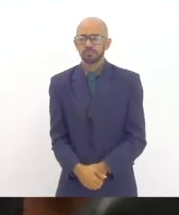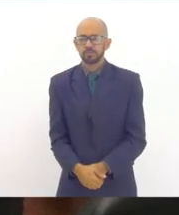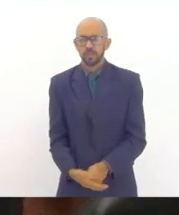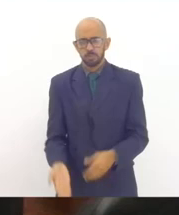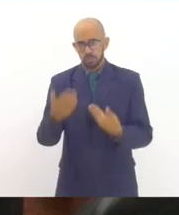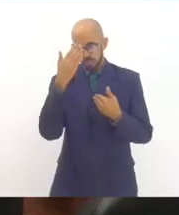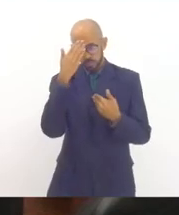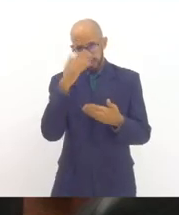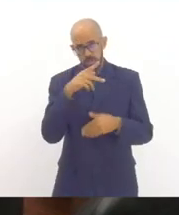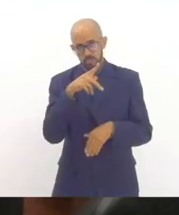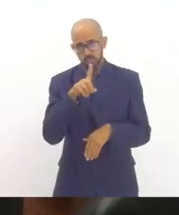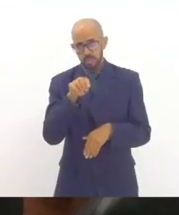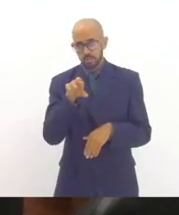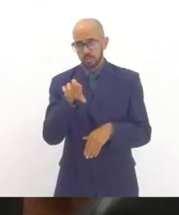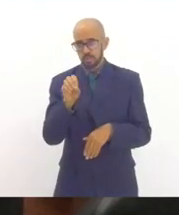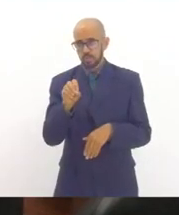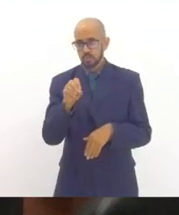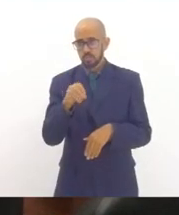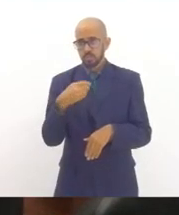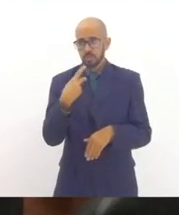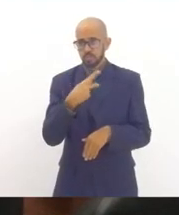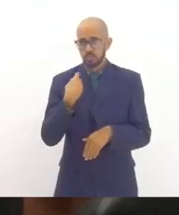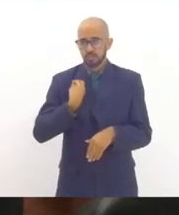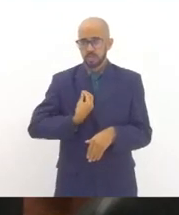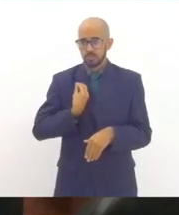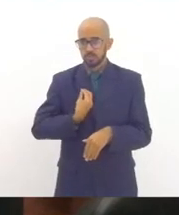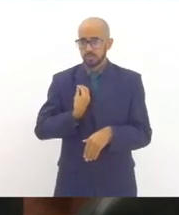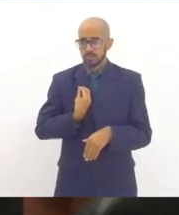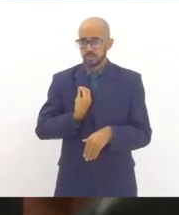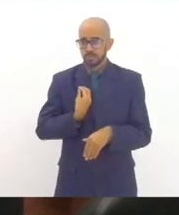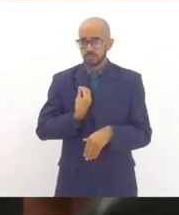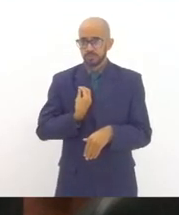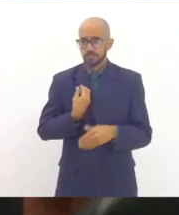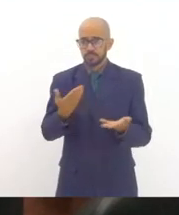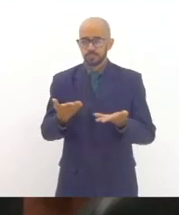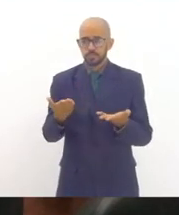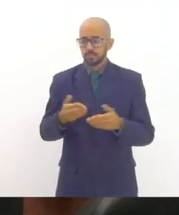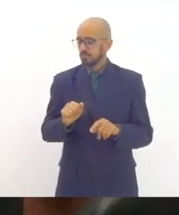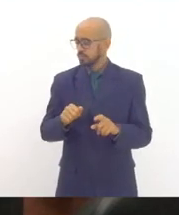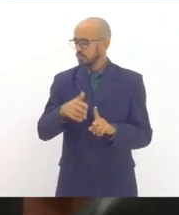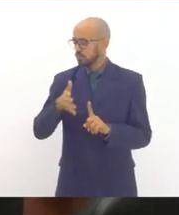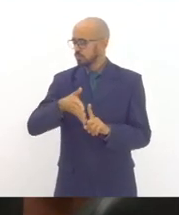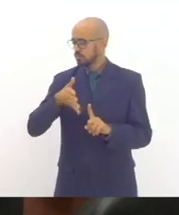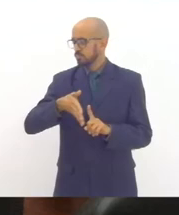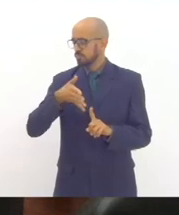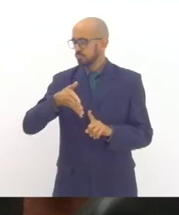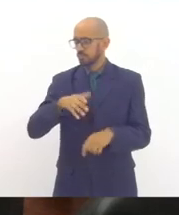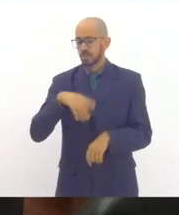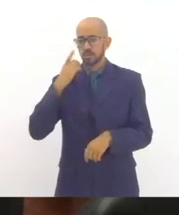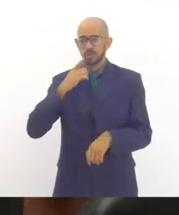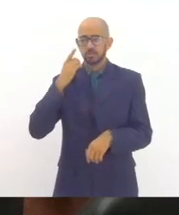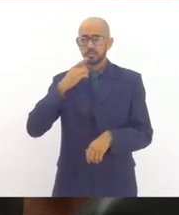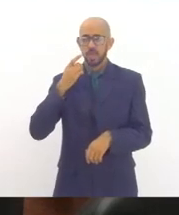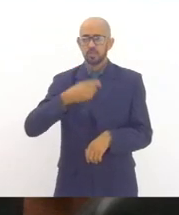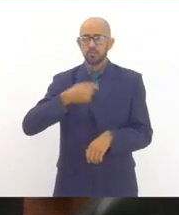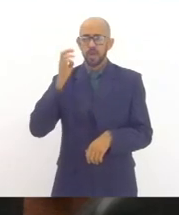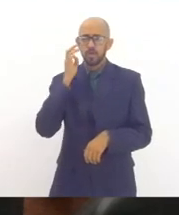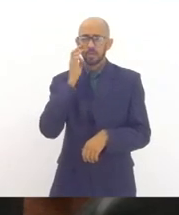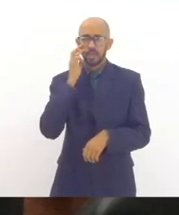Obrigado, Pedro, pela sua participação. Chamo agora para fazer uso da palavra o deputado Valdec